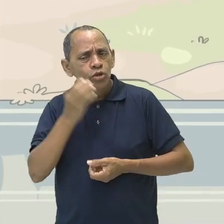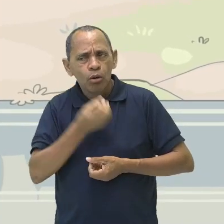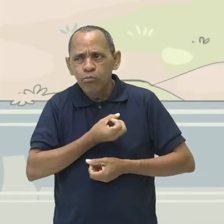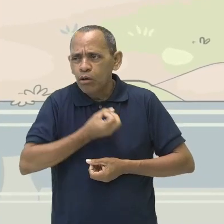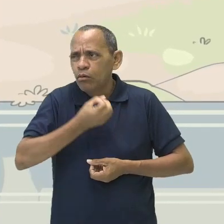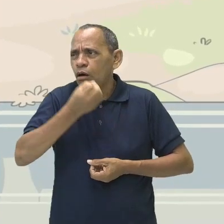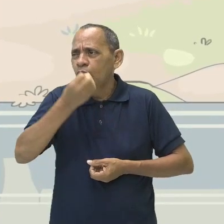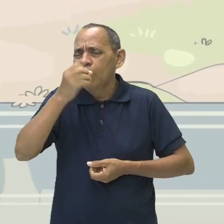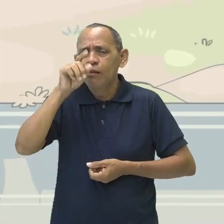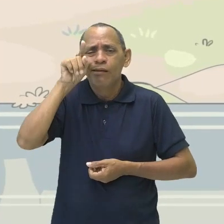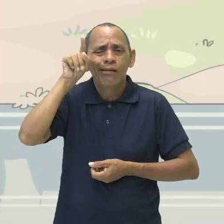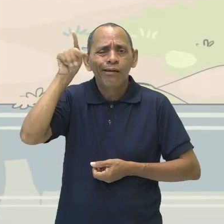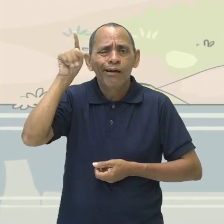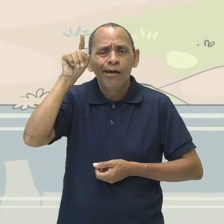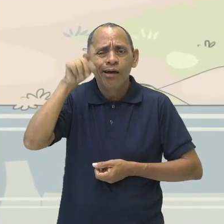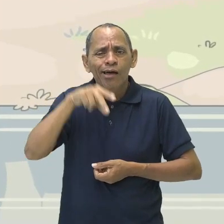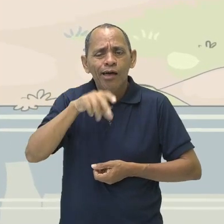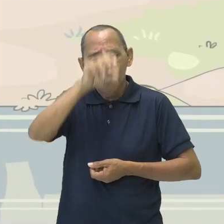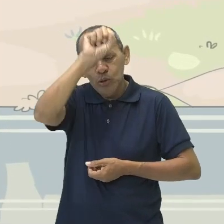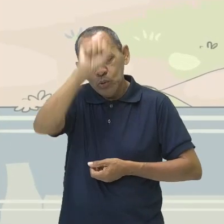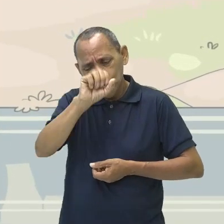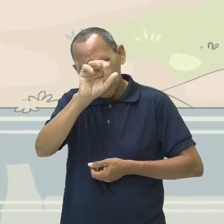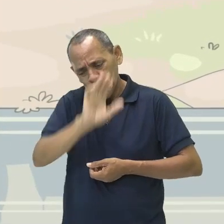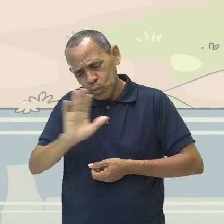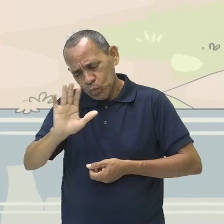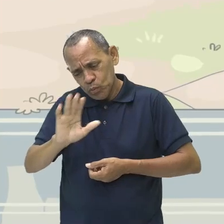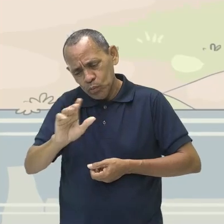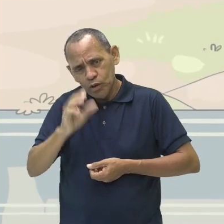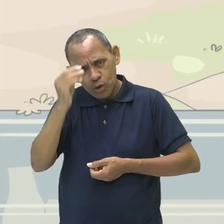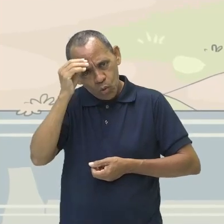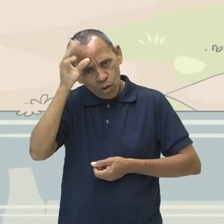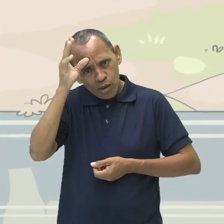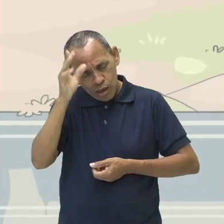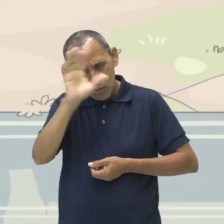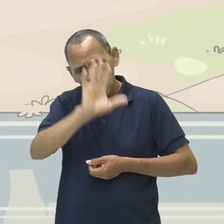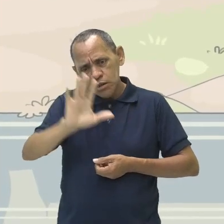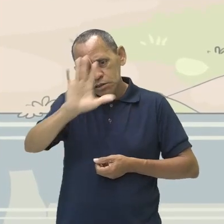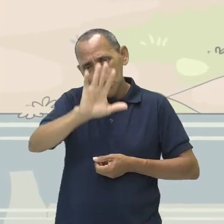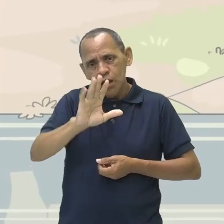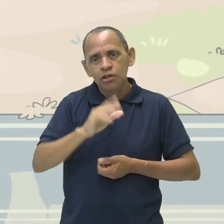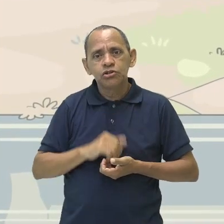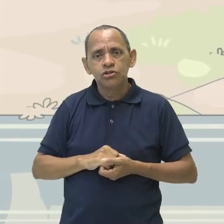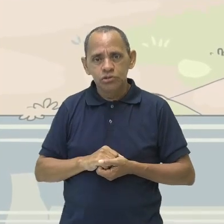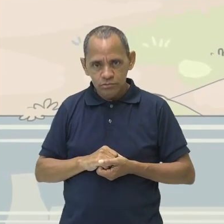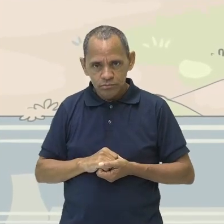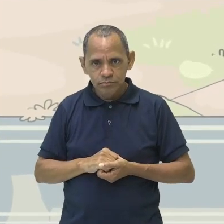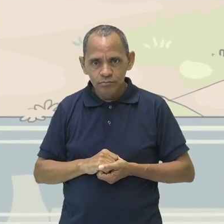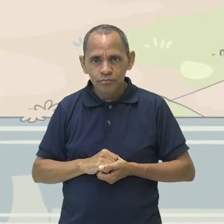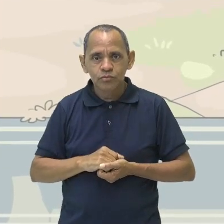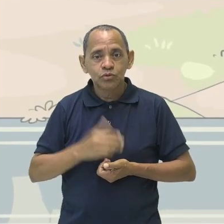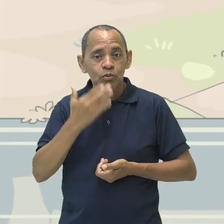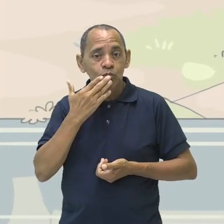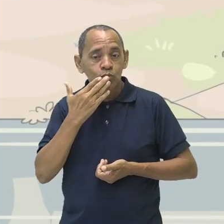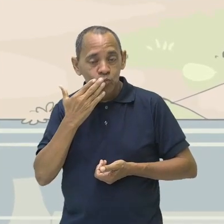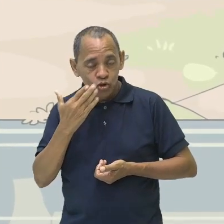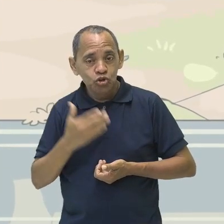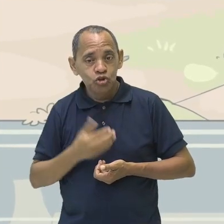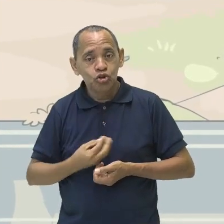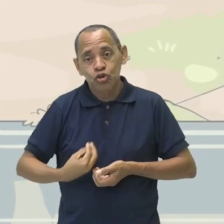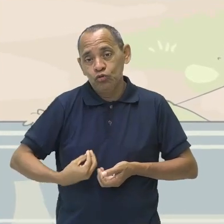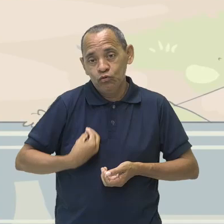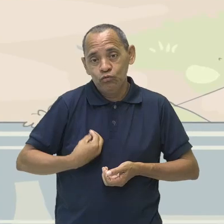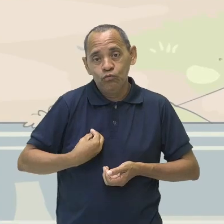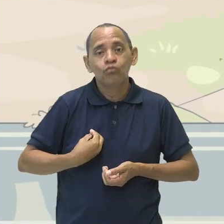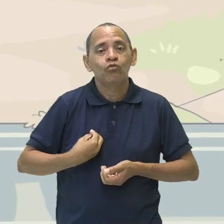para as bandas do Sudeste, conhecer nova paisagem. Pedi dormida na casa de um primo meu, que eu não via